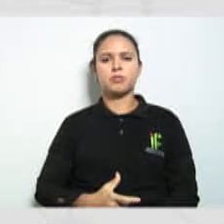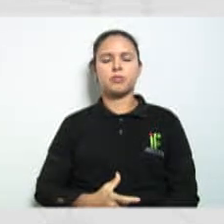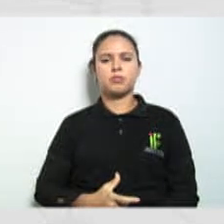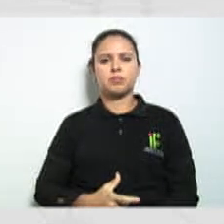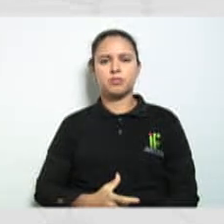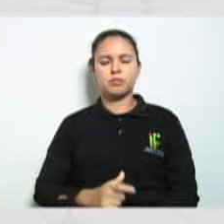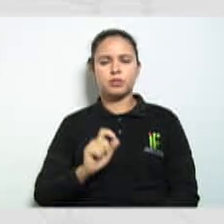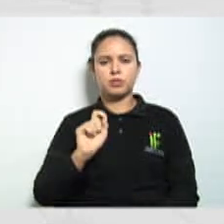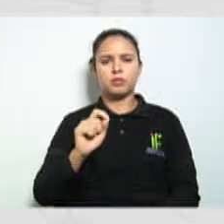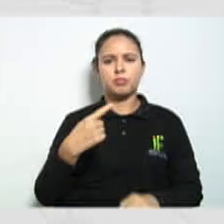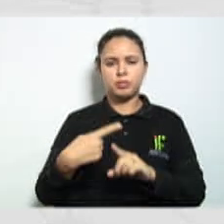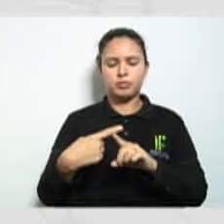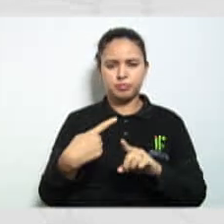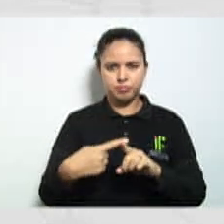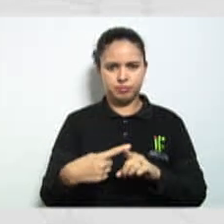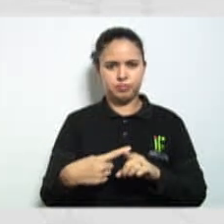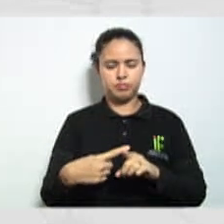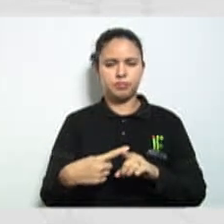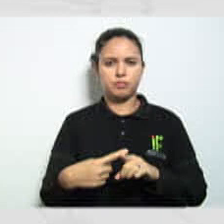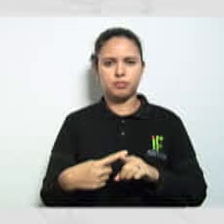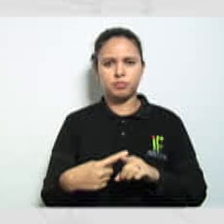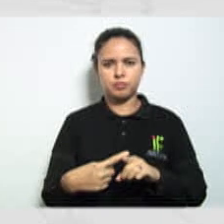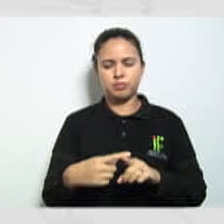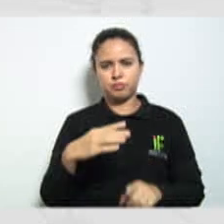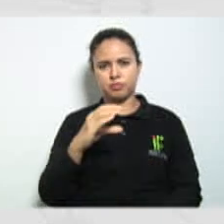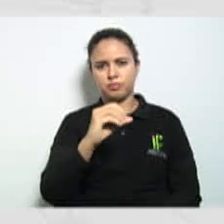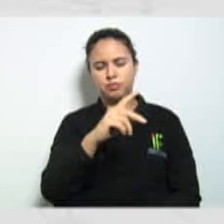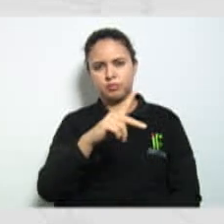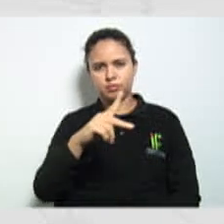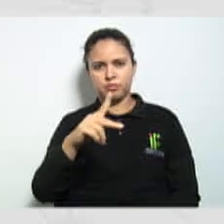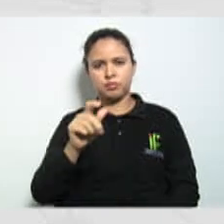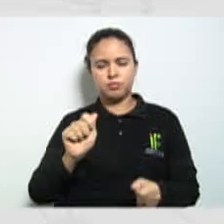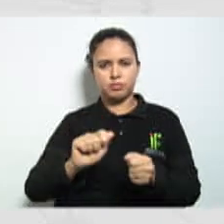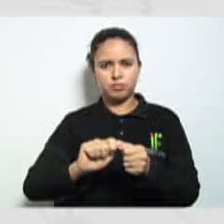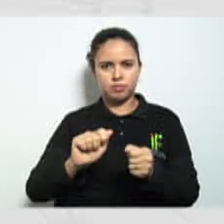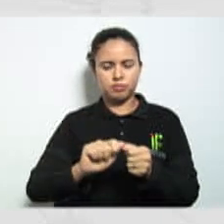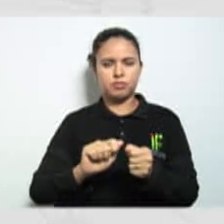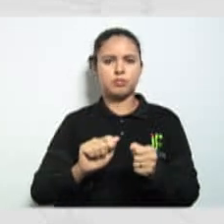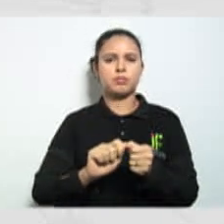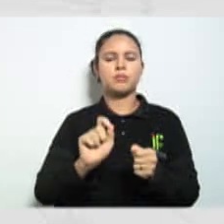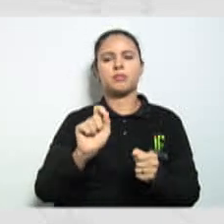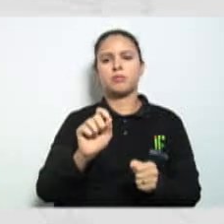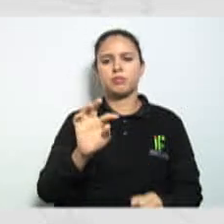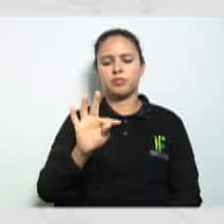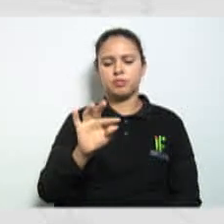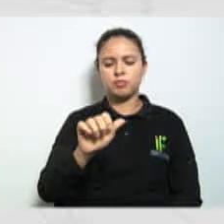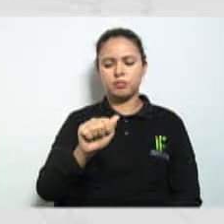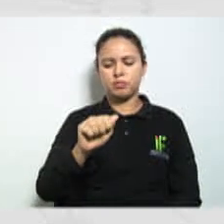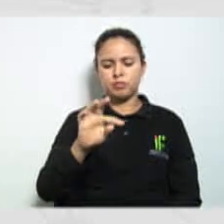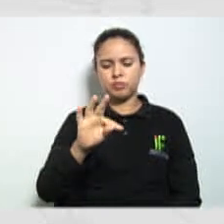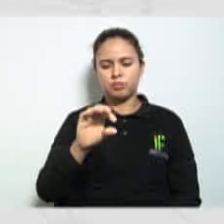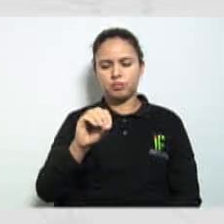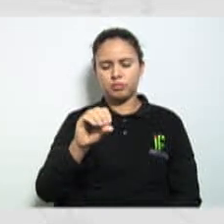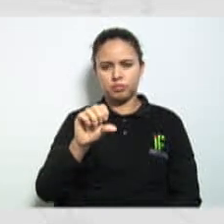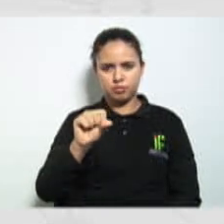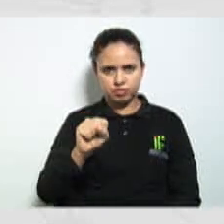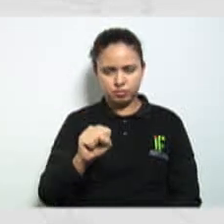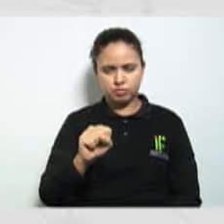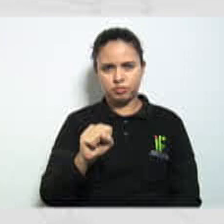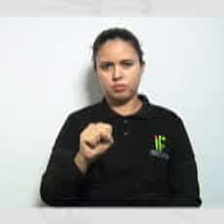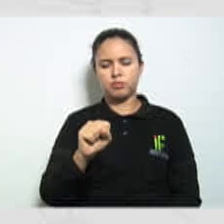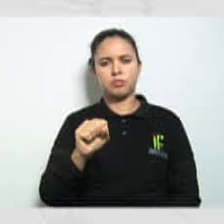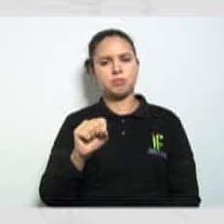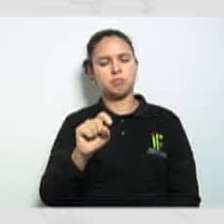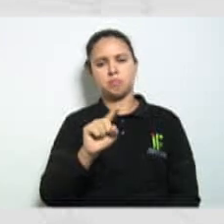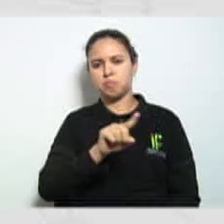quando esta cooperativa realizar atos não cooperativos. O que são atos não cooperativos?